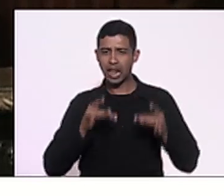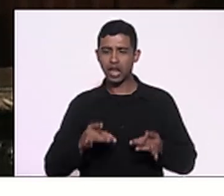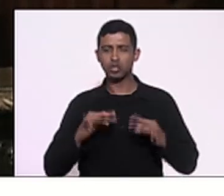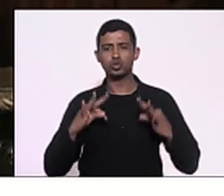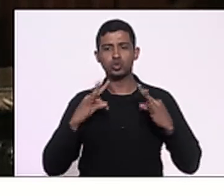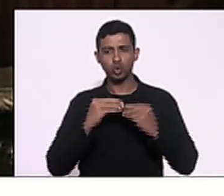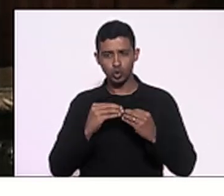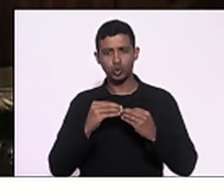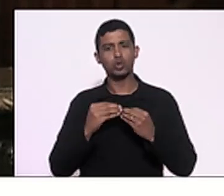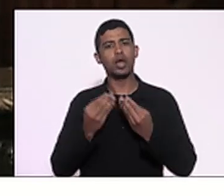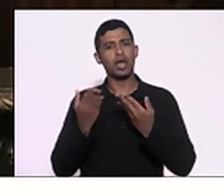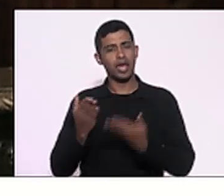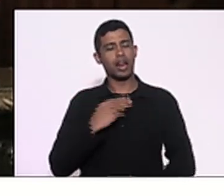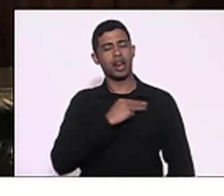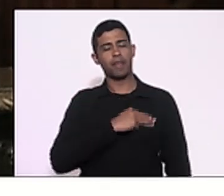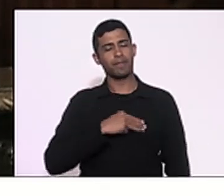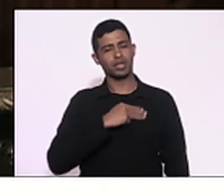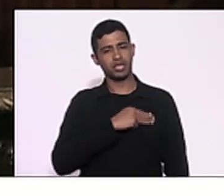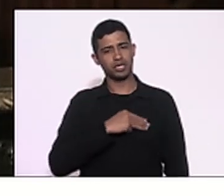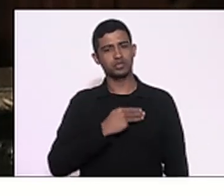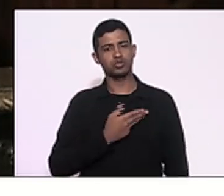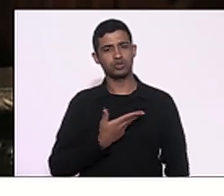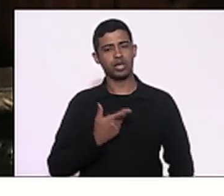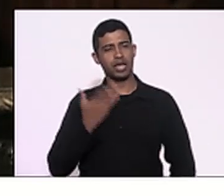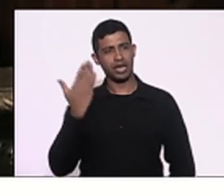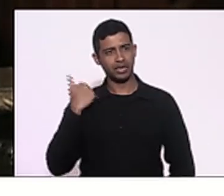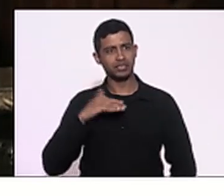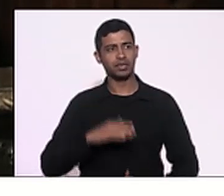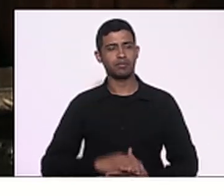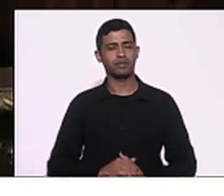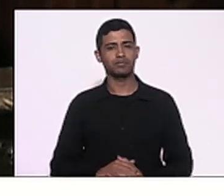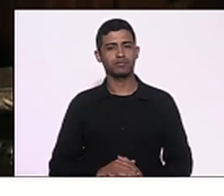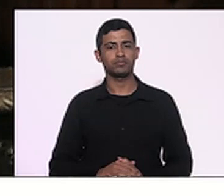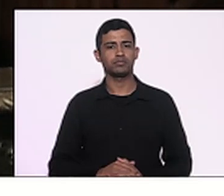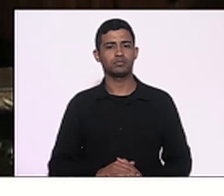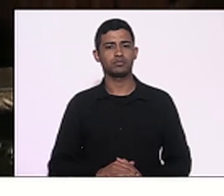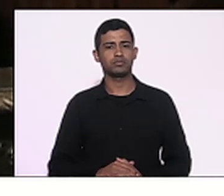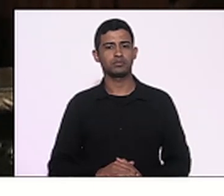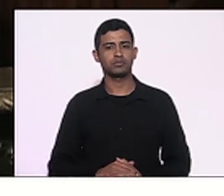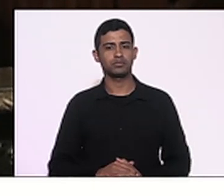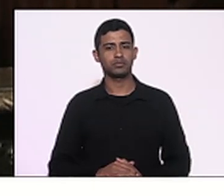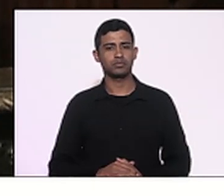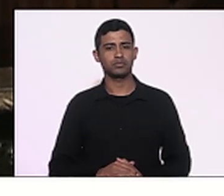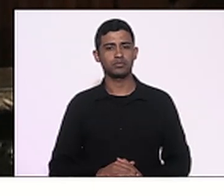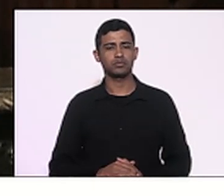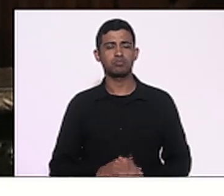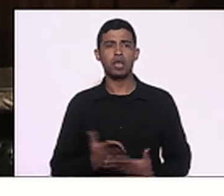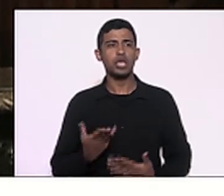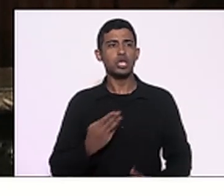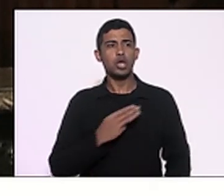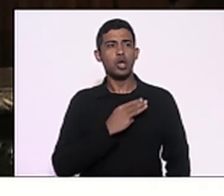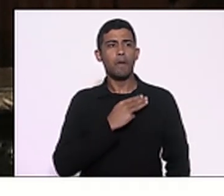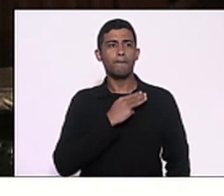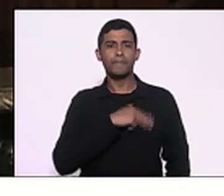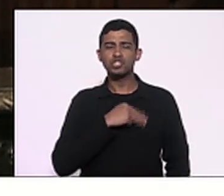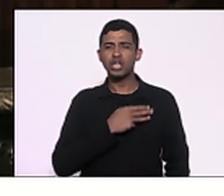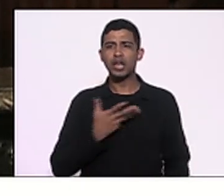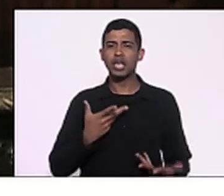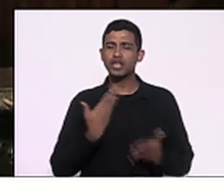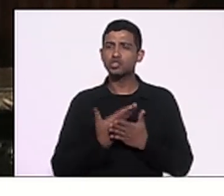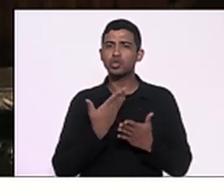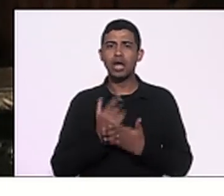mas ora, a própria consultoria jurídica do MEC havia emitido um parecer circunstanciado,